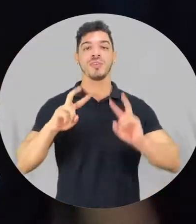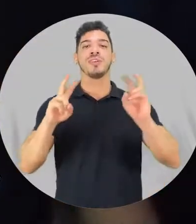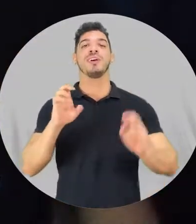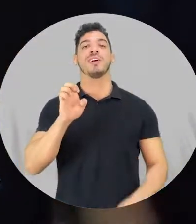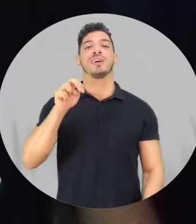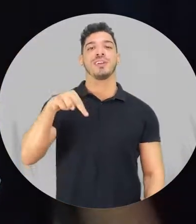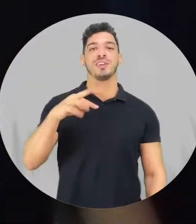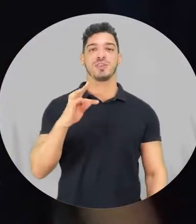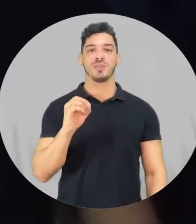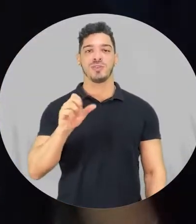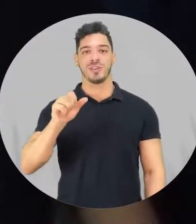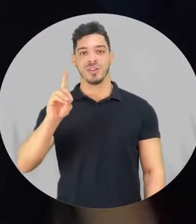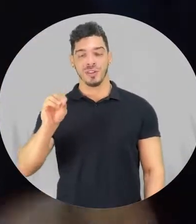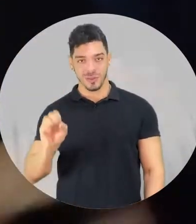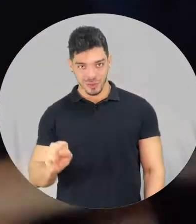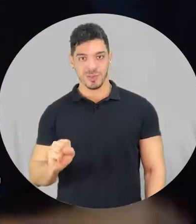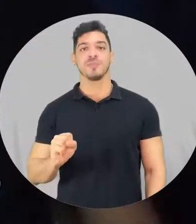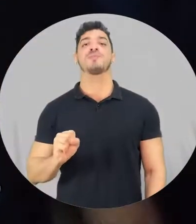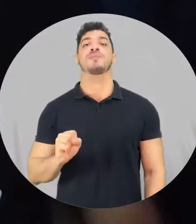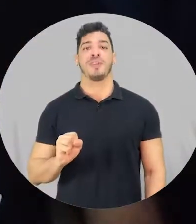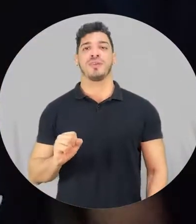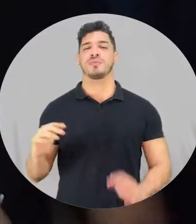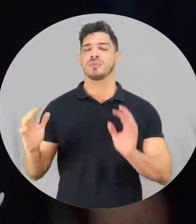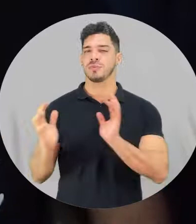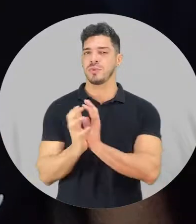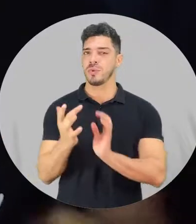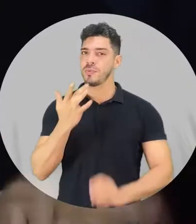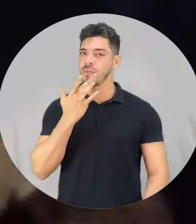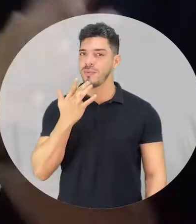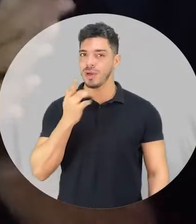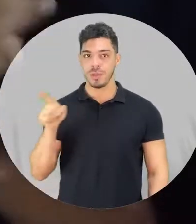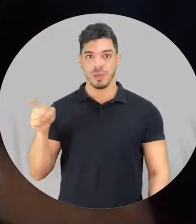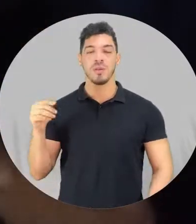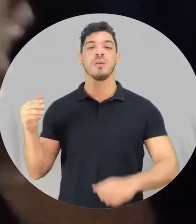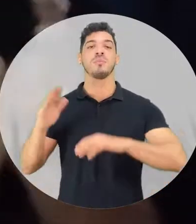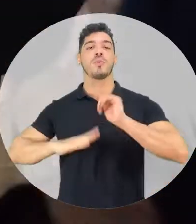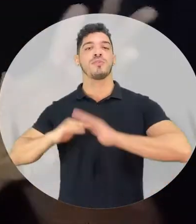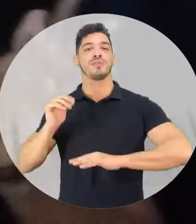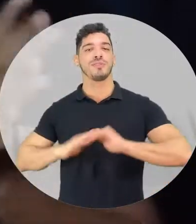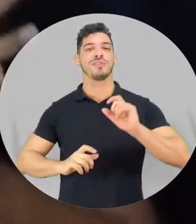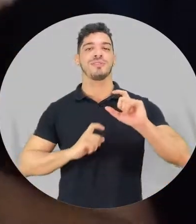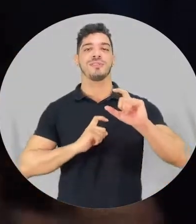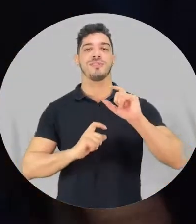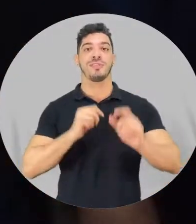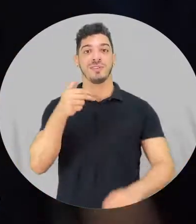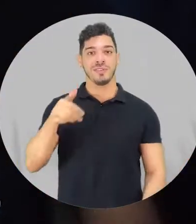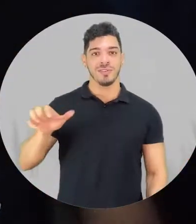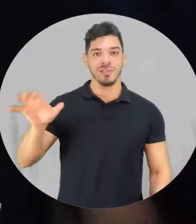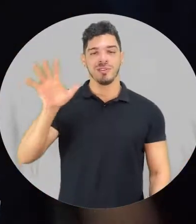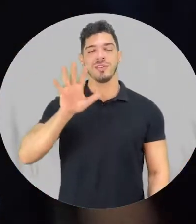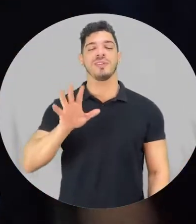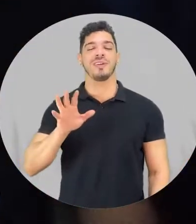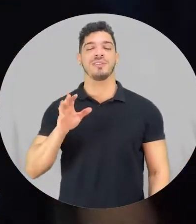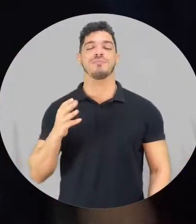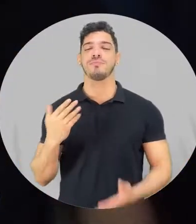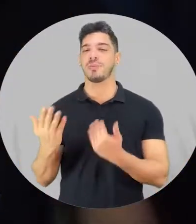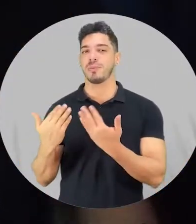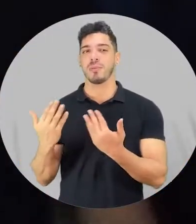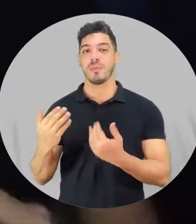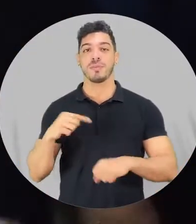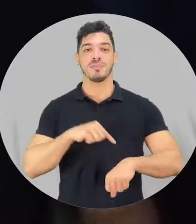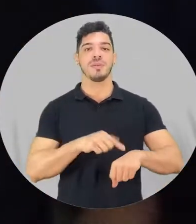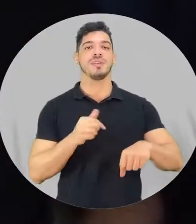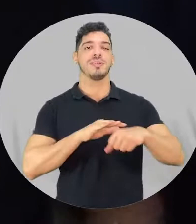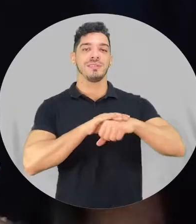vou mediar um papo com o povo massa da Rede Nordeste de histórias em quadrinhos a partir das 19h